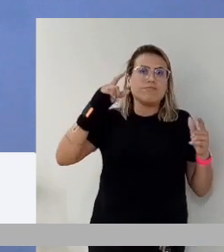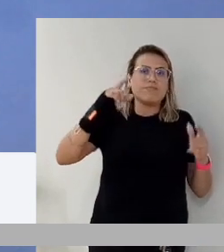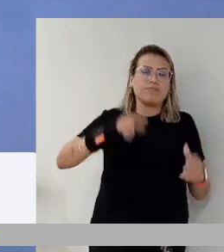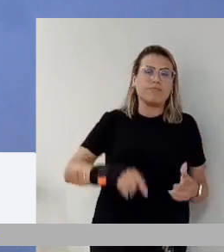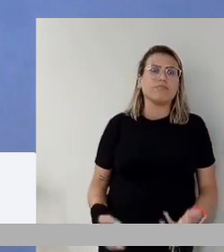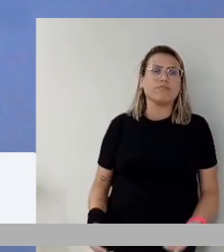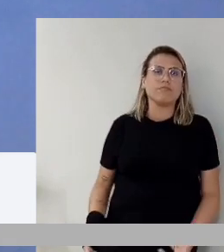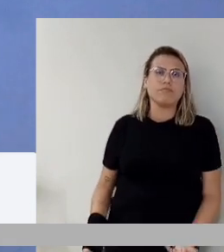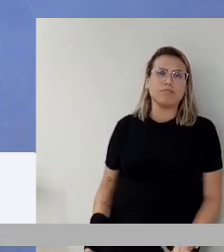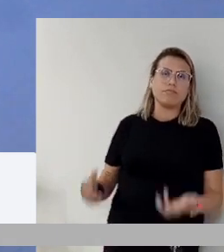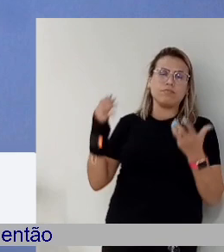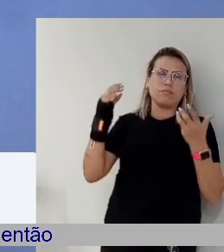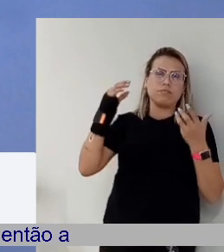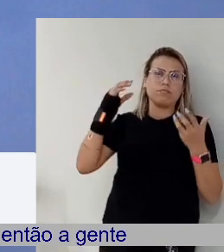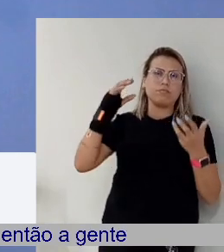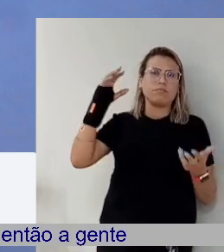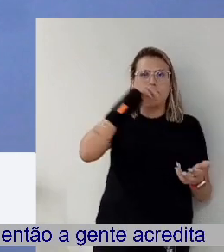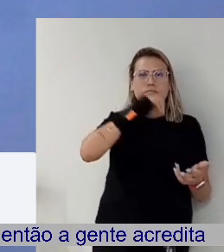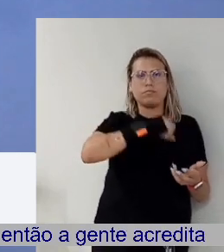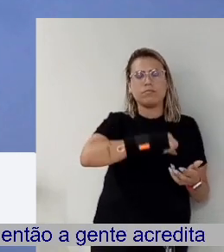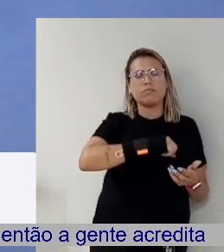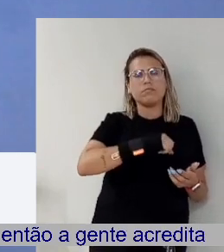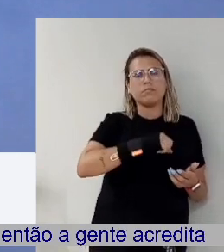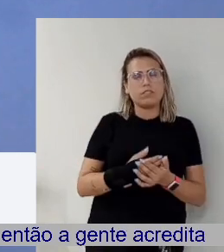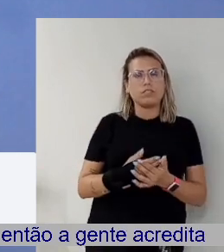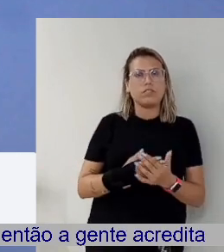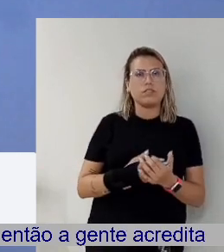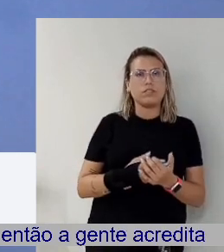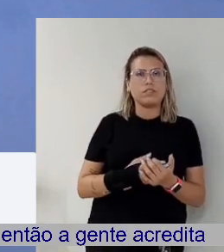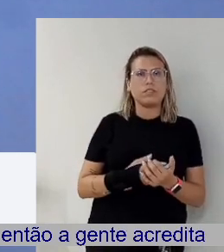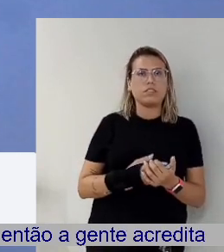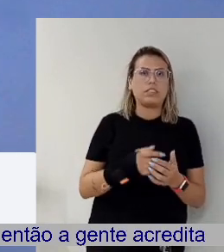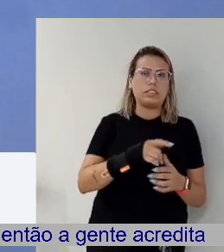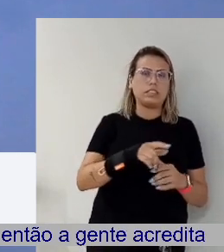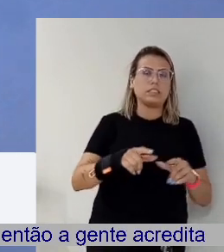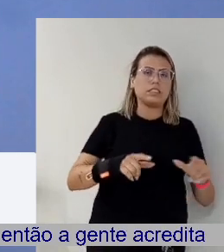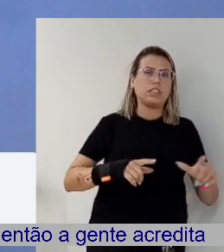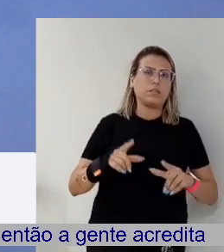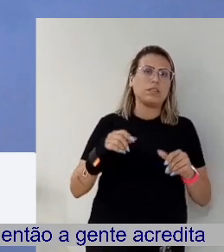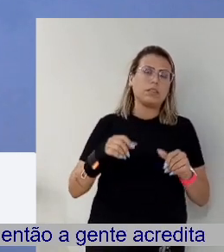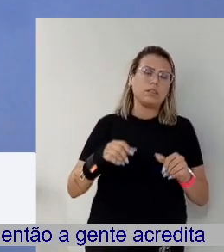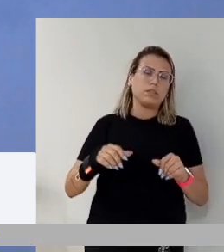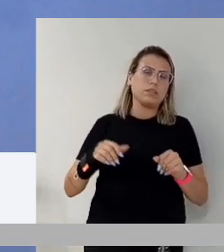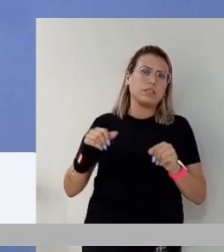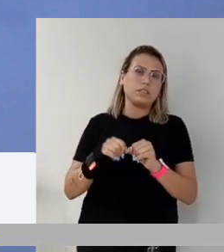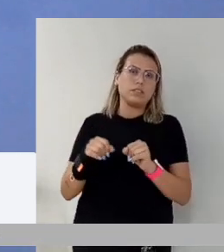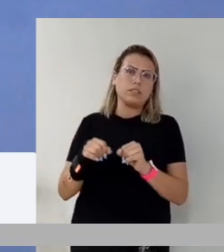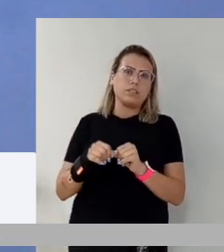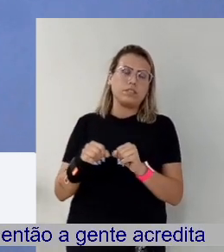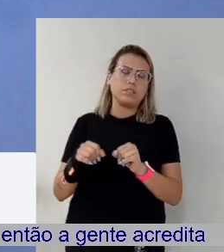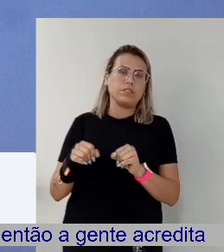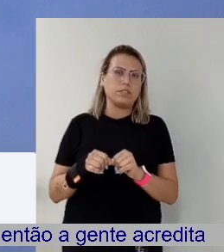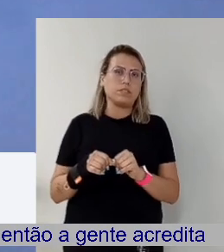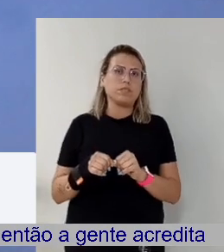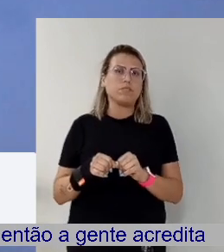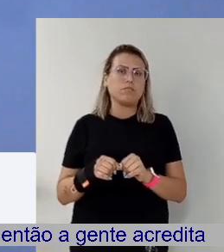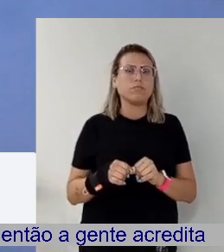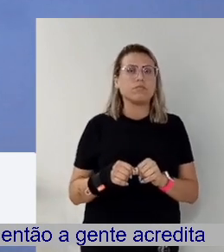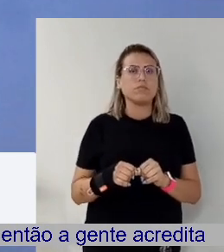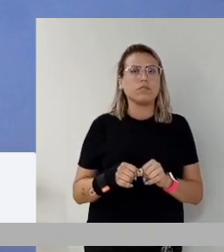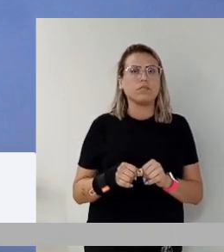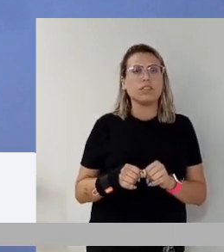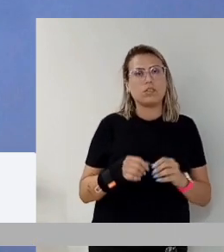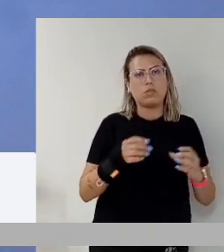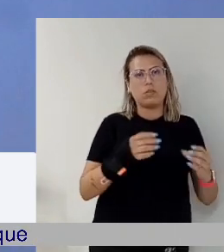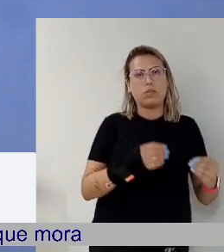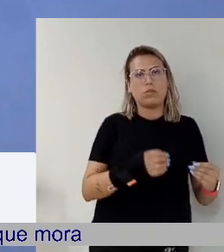rápido né então a gente acredita confia que esse trabalho possa ser feito e realmente possa vir contemplar aqueles moradores que